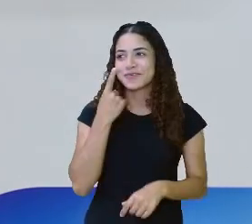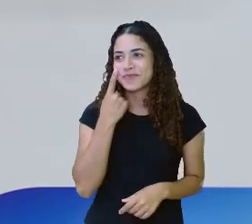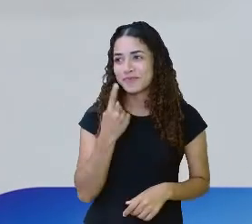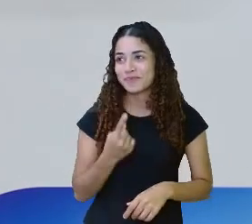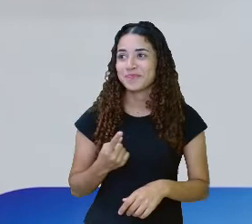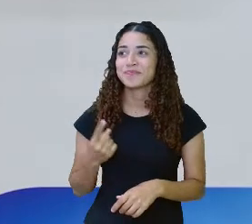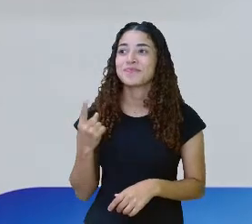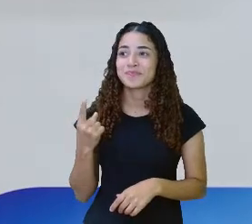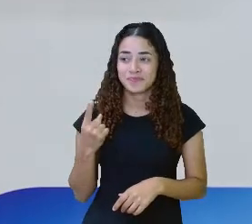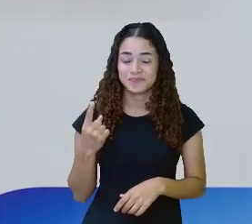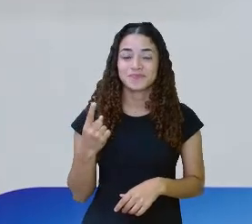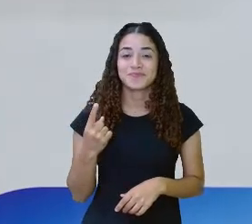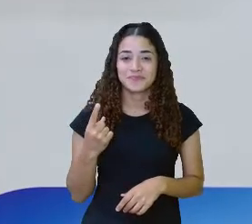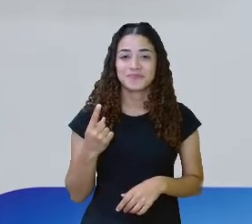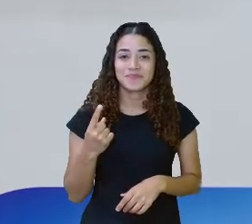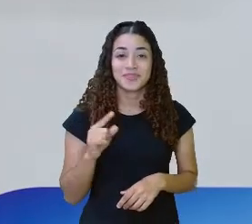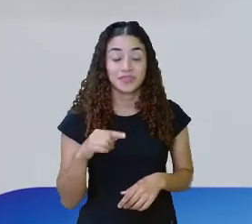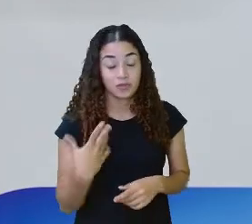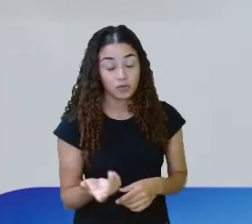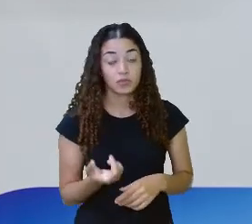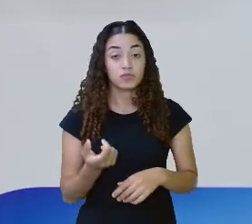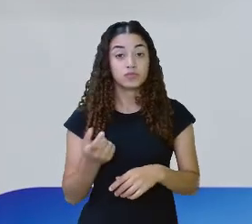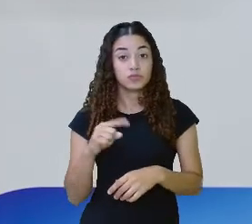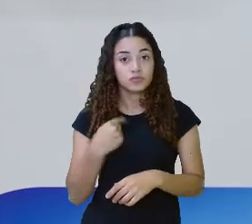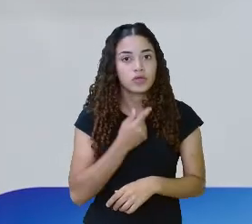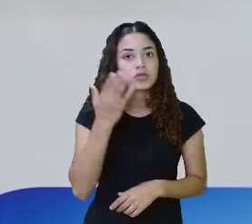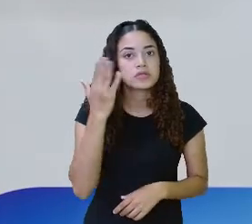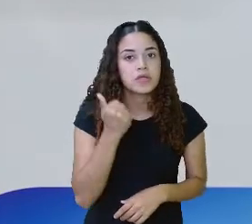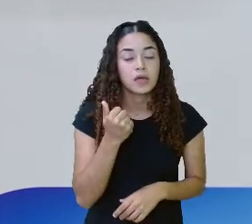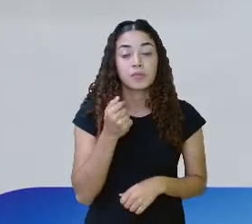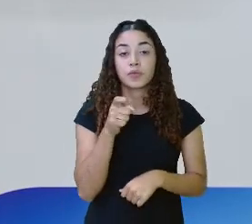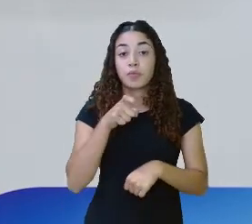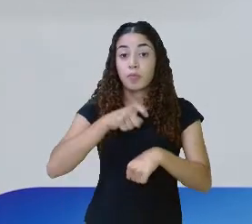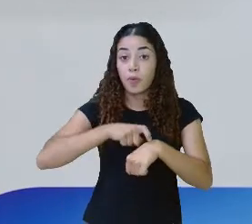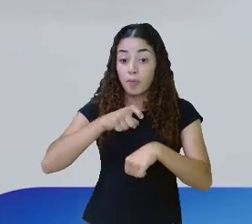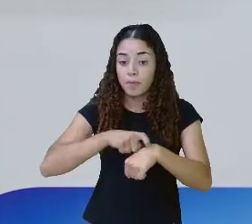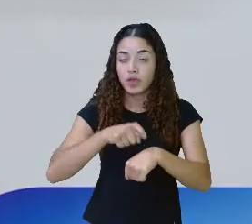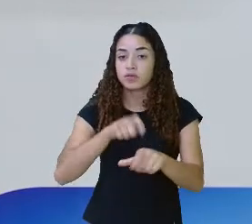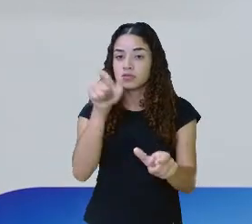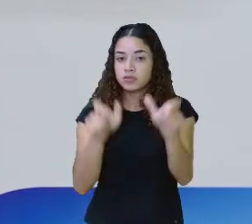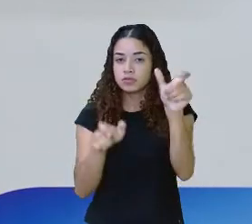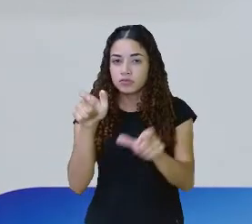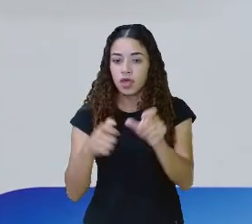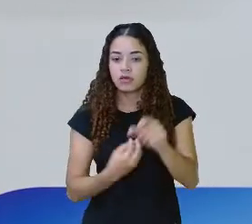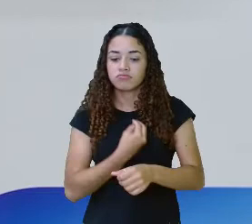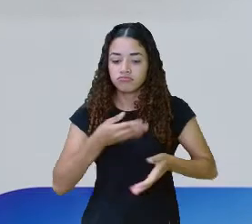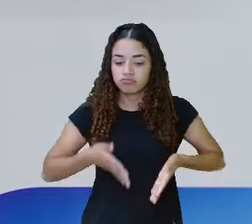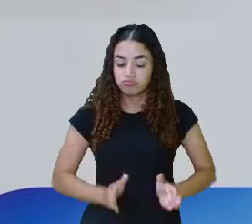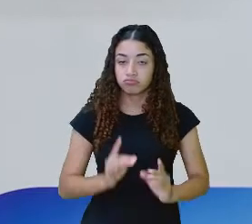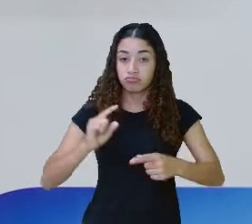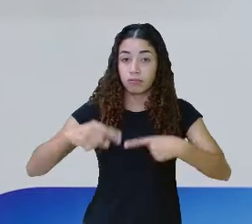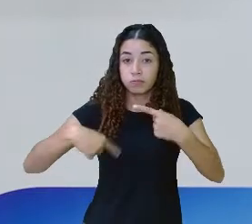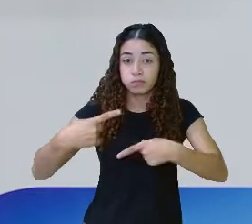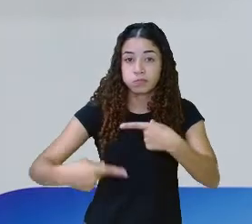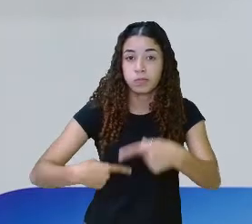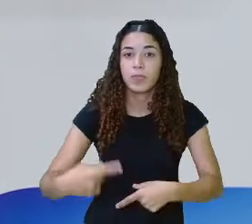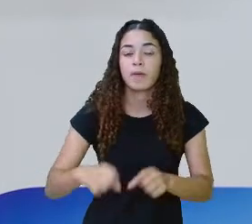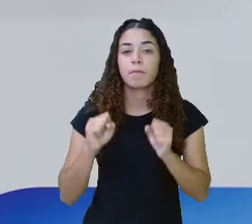a gente sabe que quando uma espécie ela se reproduz, pode